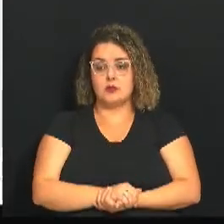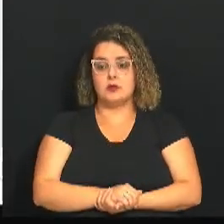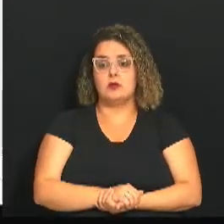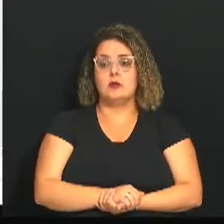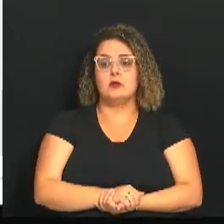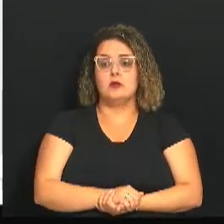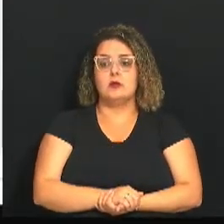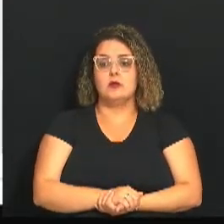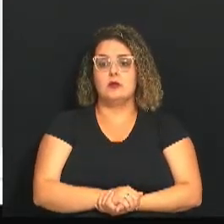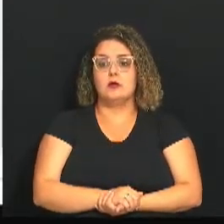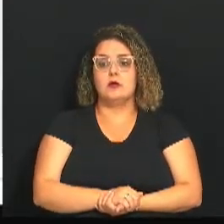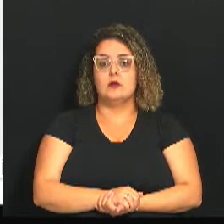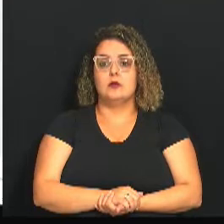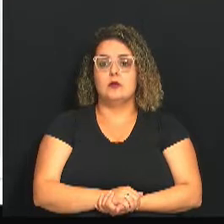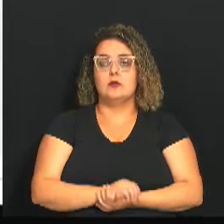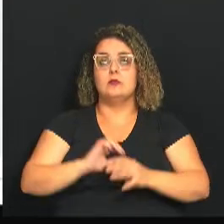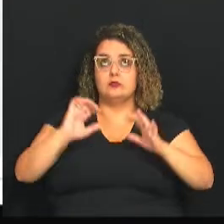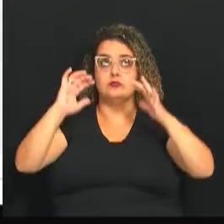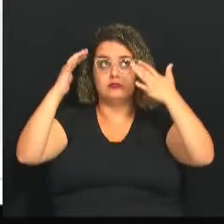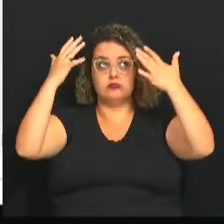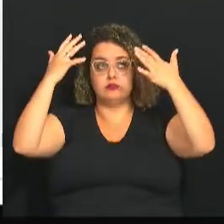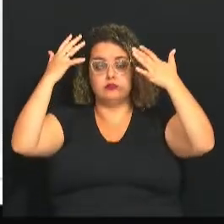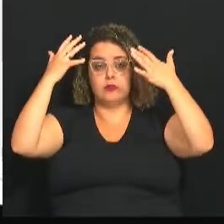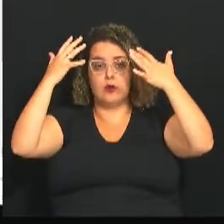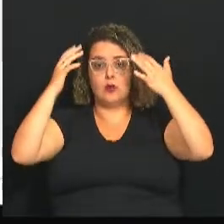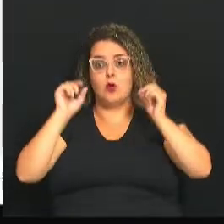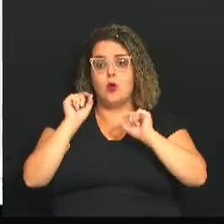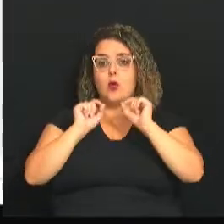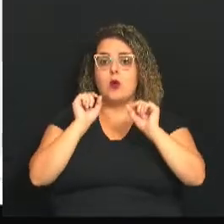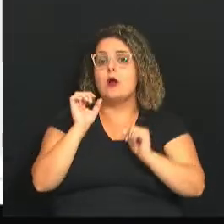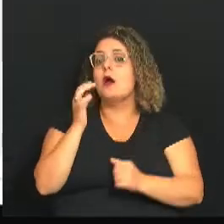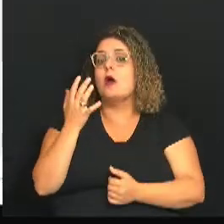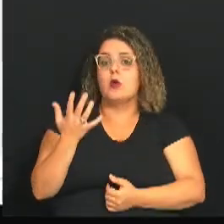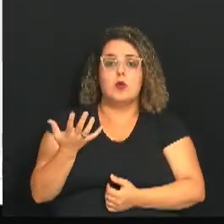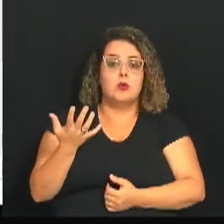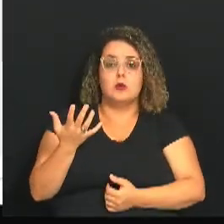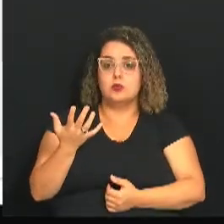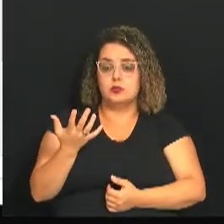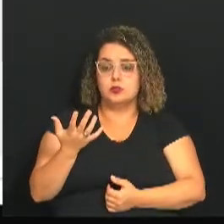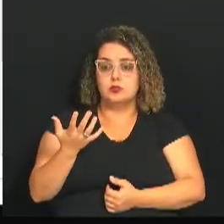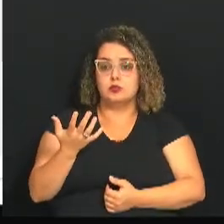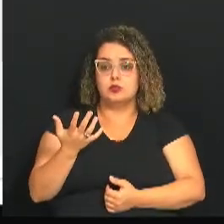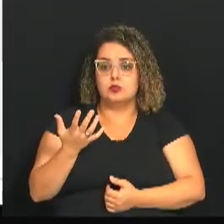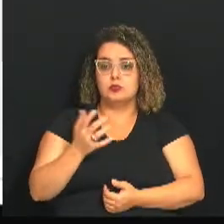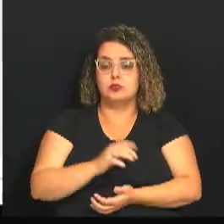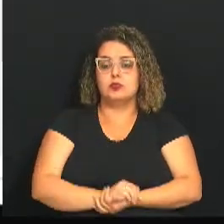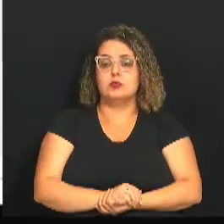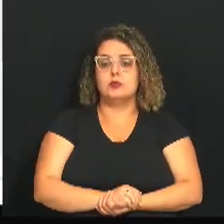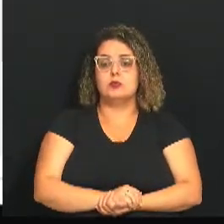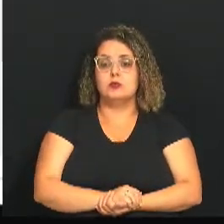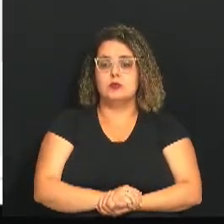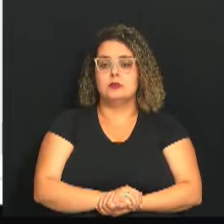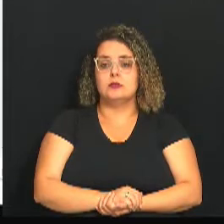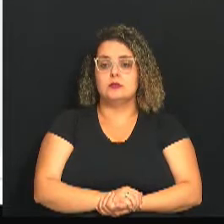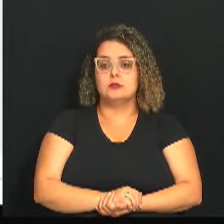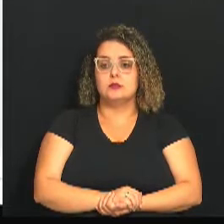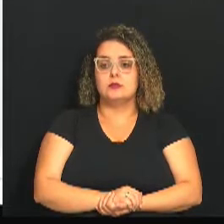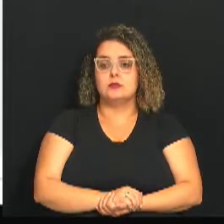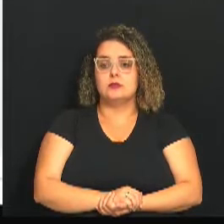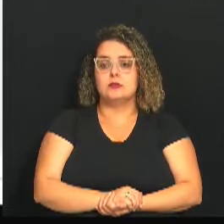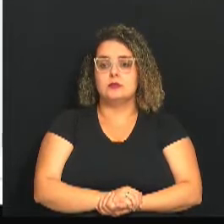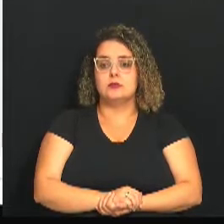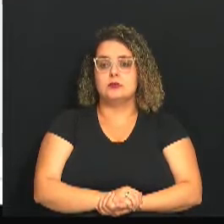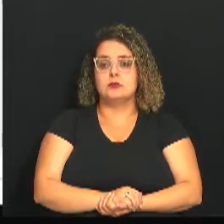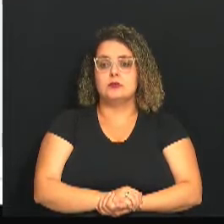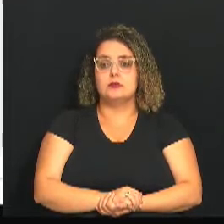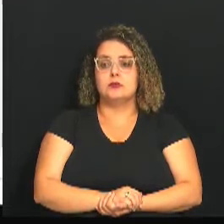aspectos da previsão do tempo, né? O que é, do que se trata, qual é o seu escopo. E, então, né, a previsão,